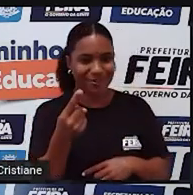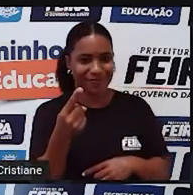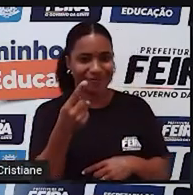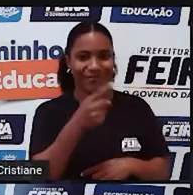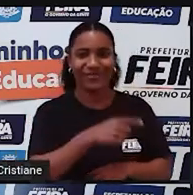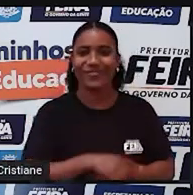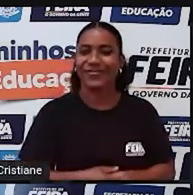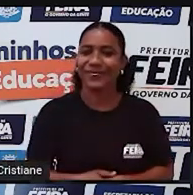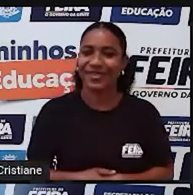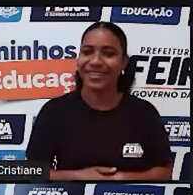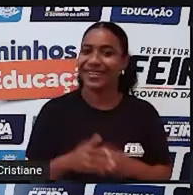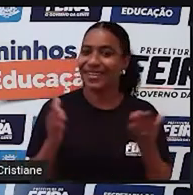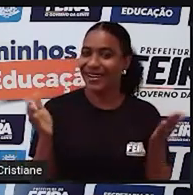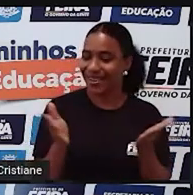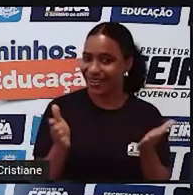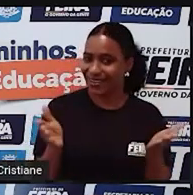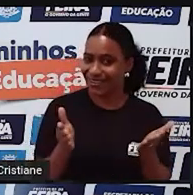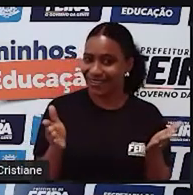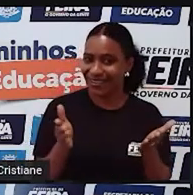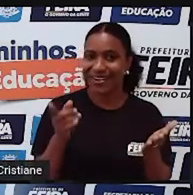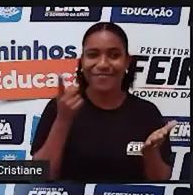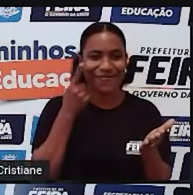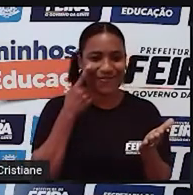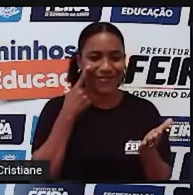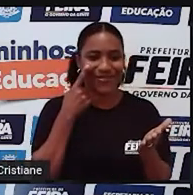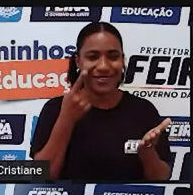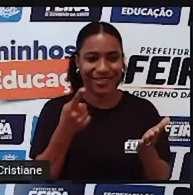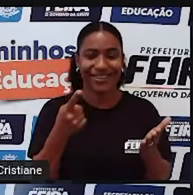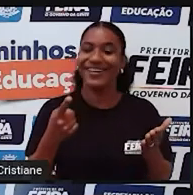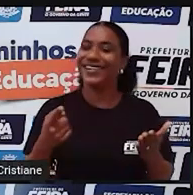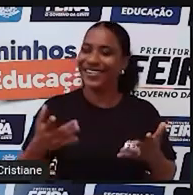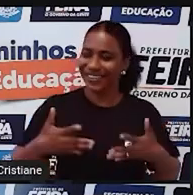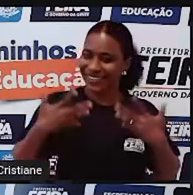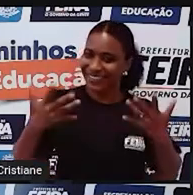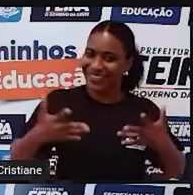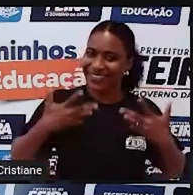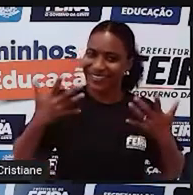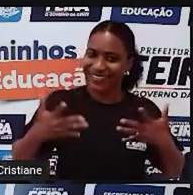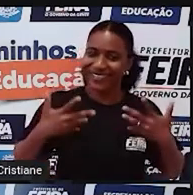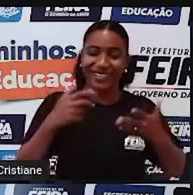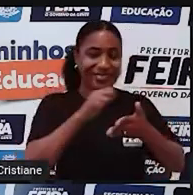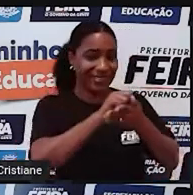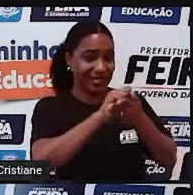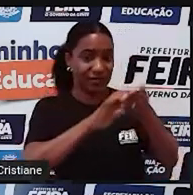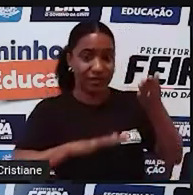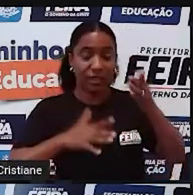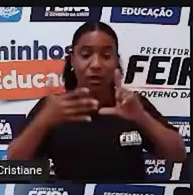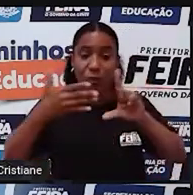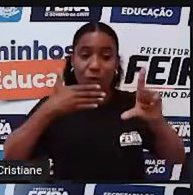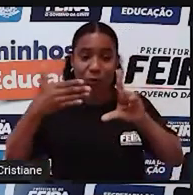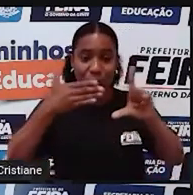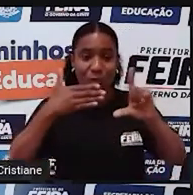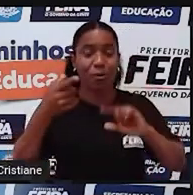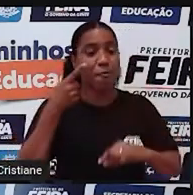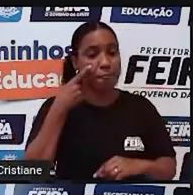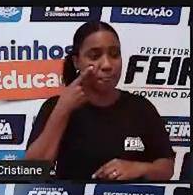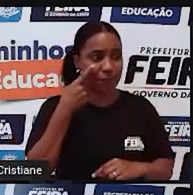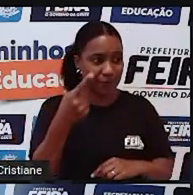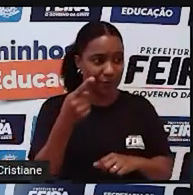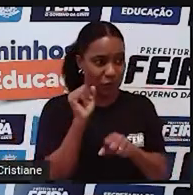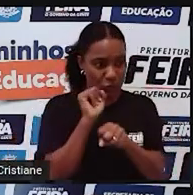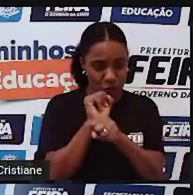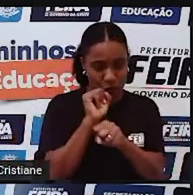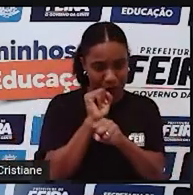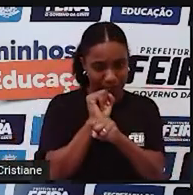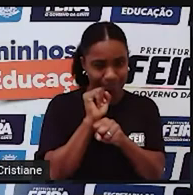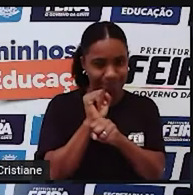aqui, chegou o momento de have fun. Vamos nos divertir fazendo uma atividade interativa. Just a moment,